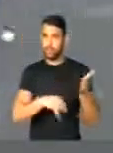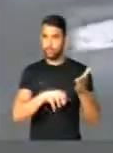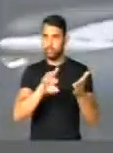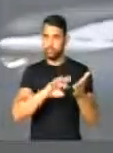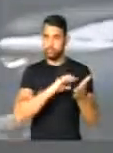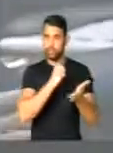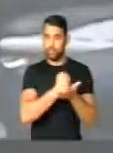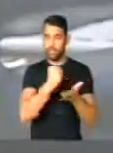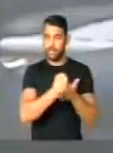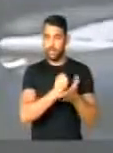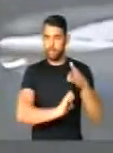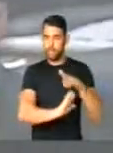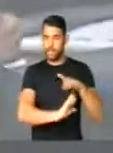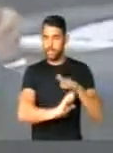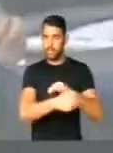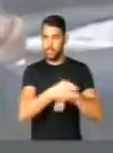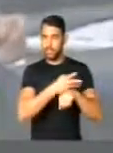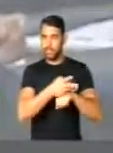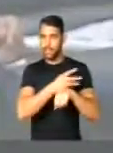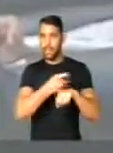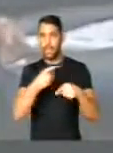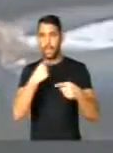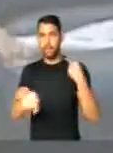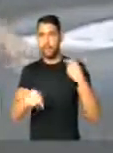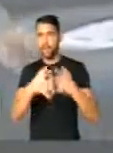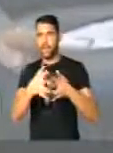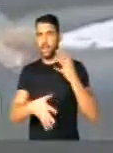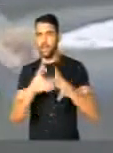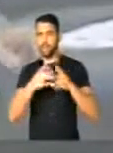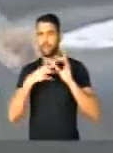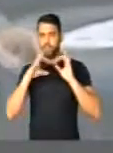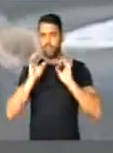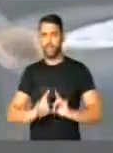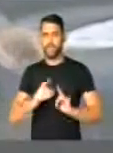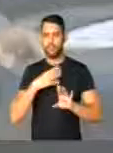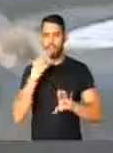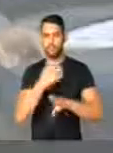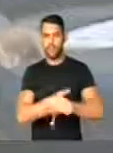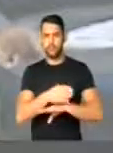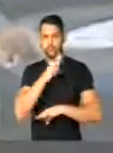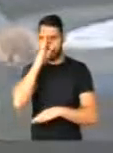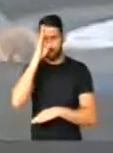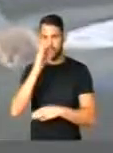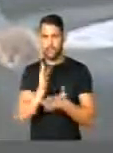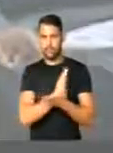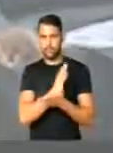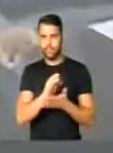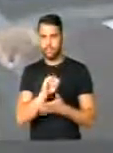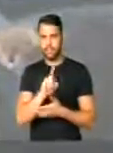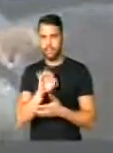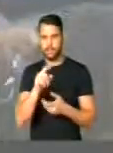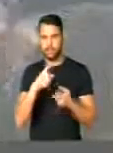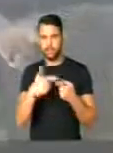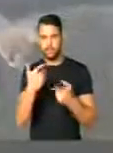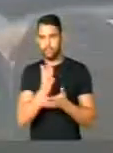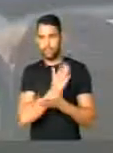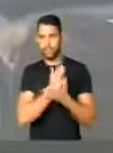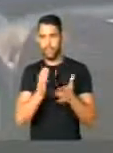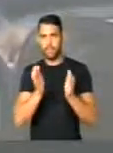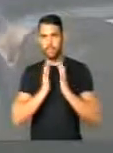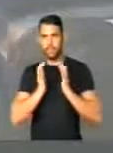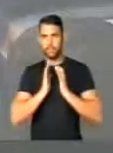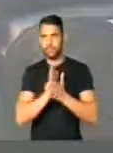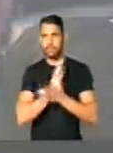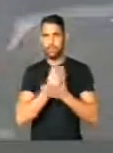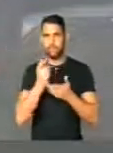tamanho. Quer impedir que o trabalhador vá atrás dos seus direitos. Ele vai atrás do tomador principal, que às vezes é um laranja, não tem patrimônio, não